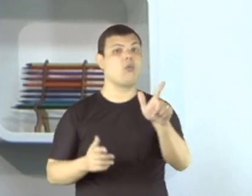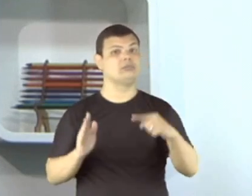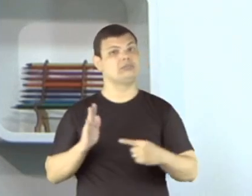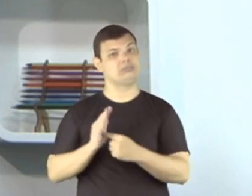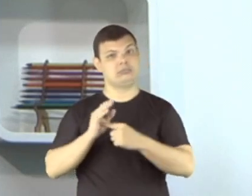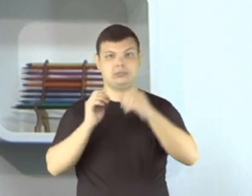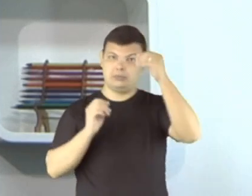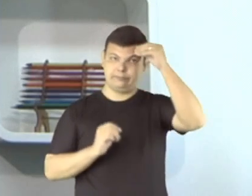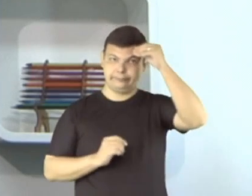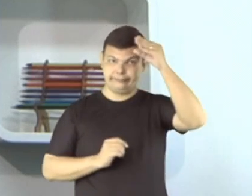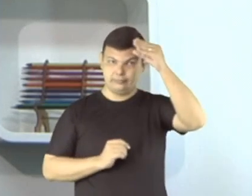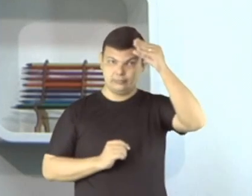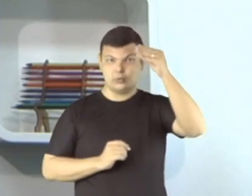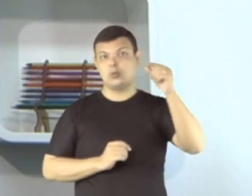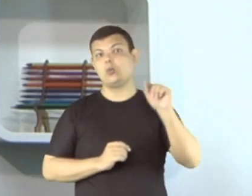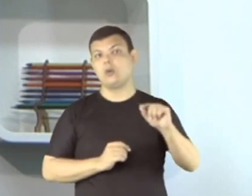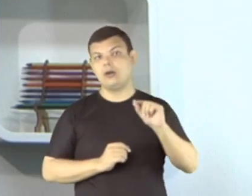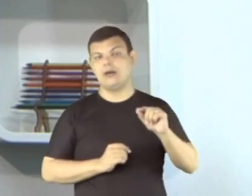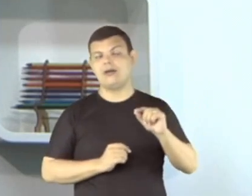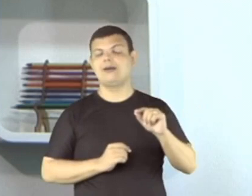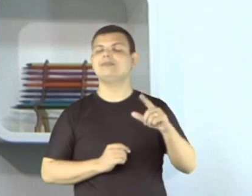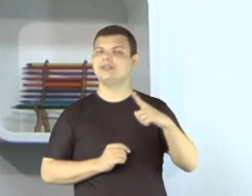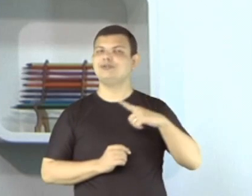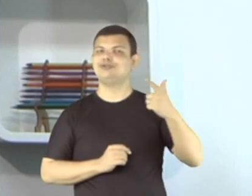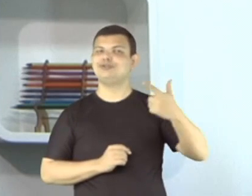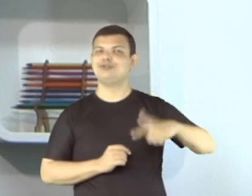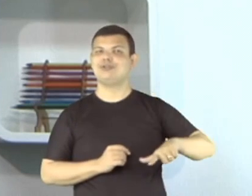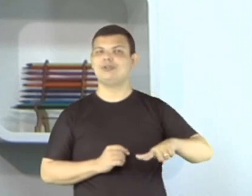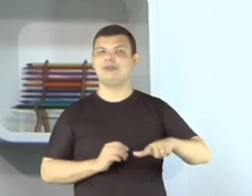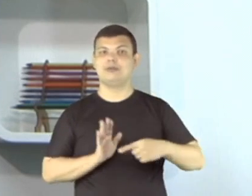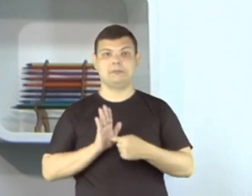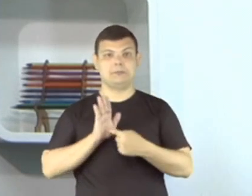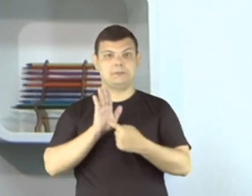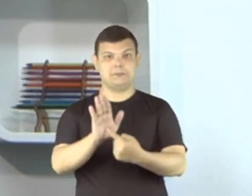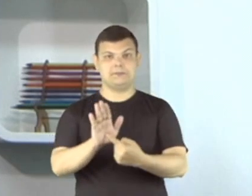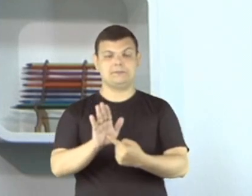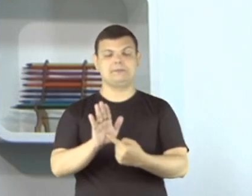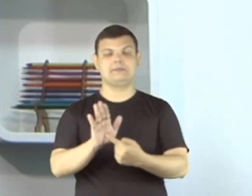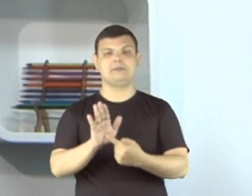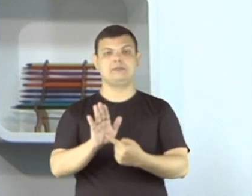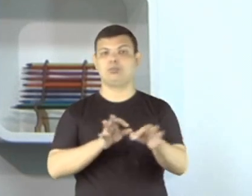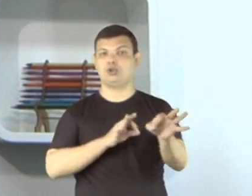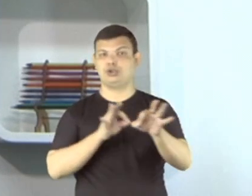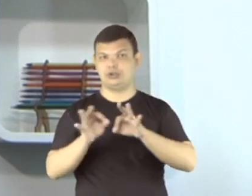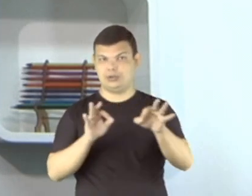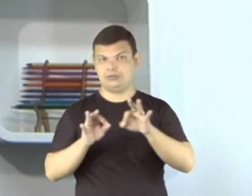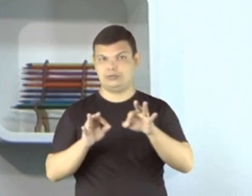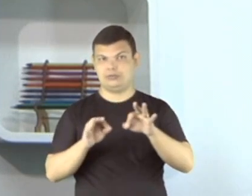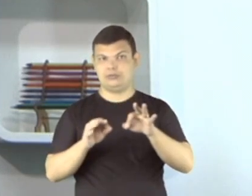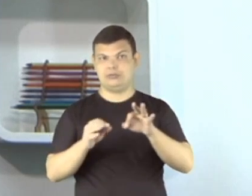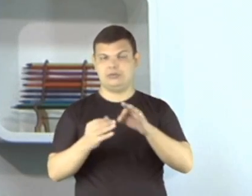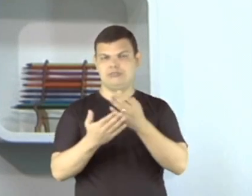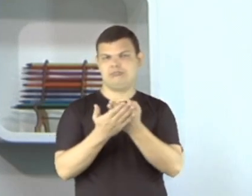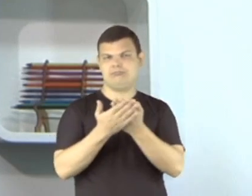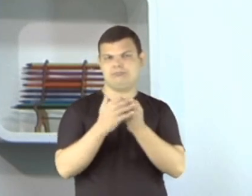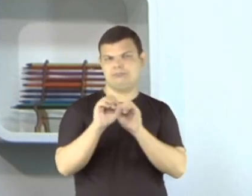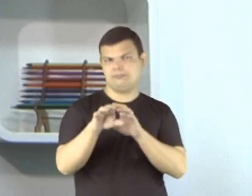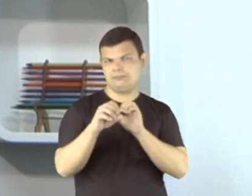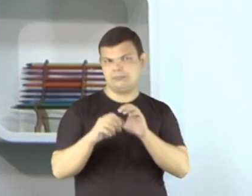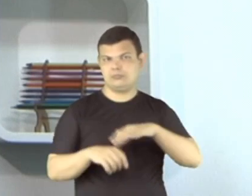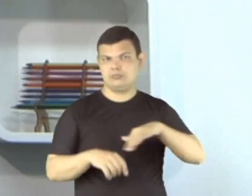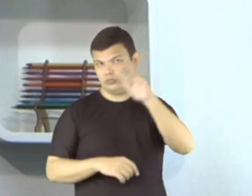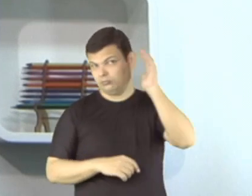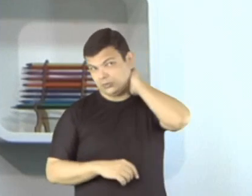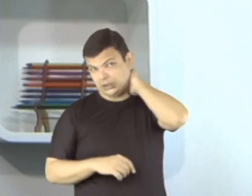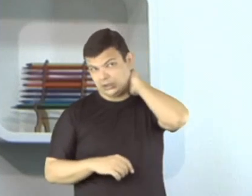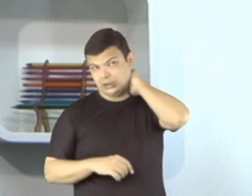vamos acompanhar hoje. Mais uma vez, retrato que estas aulas do projeto Educa Belém, elas procuram dar base para que os